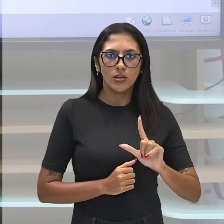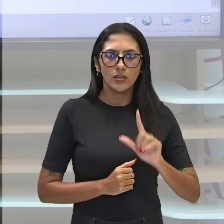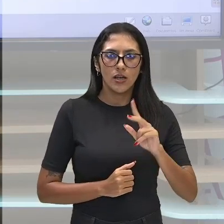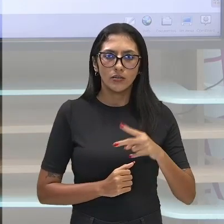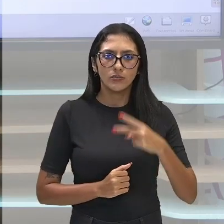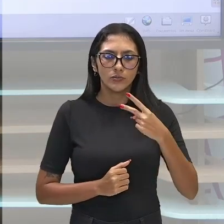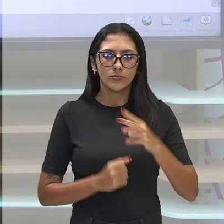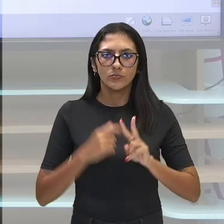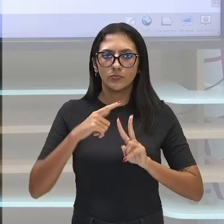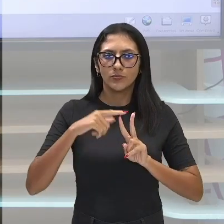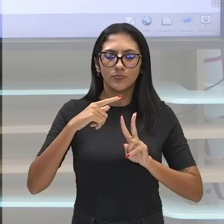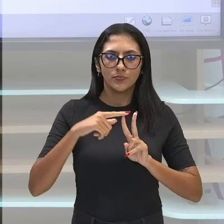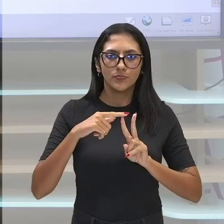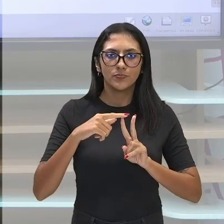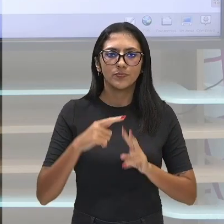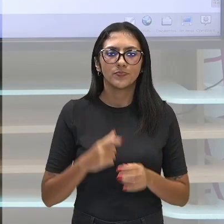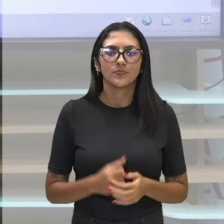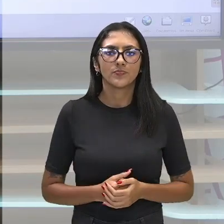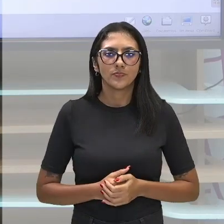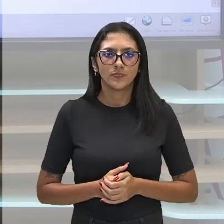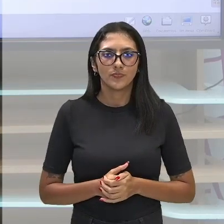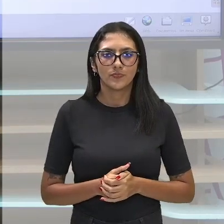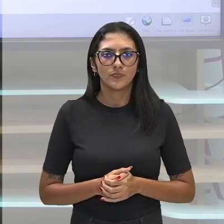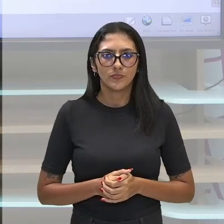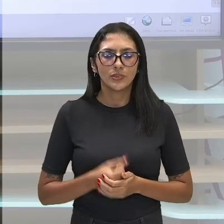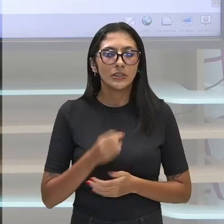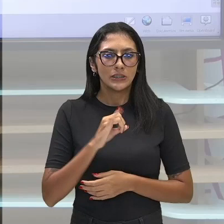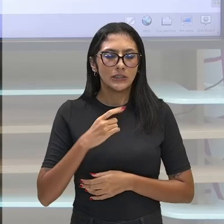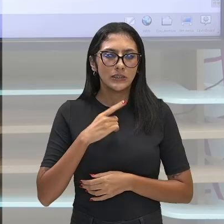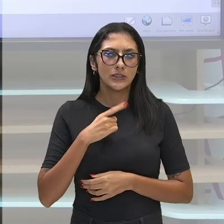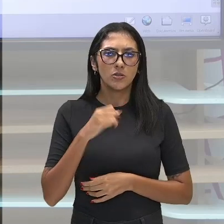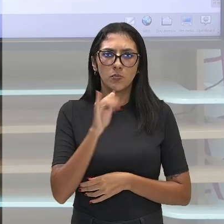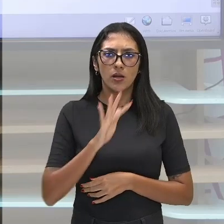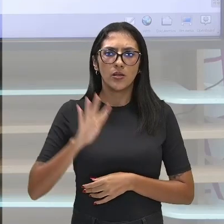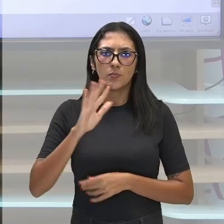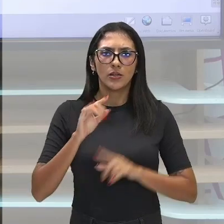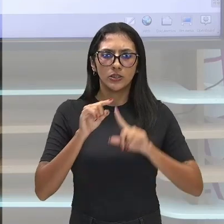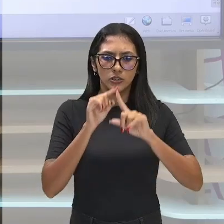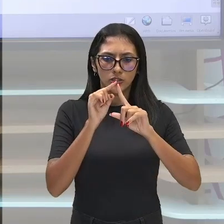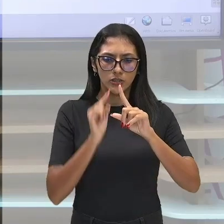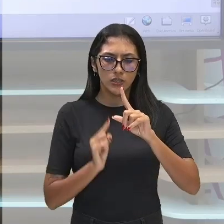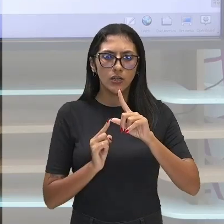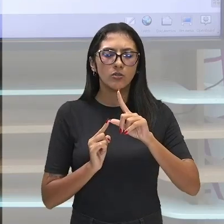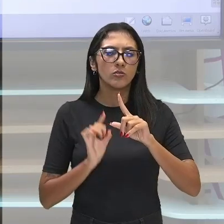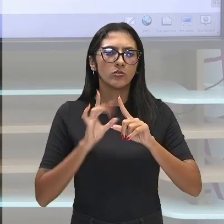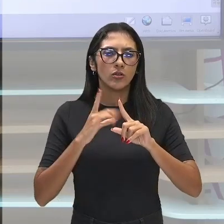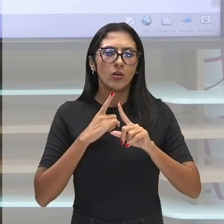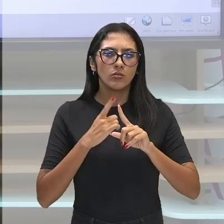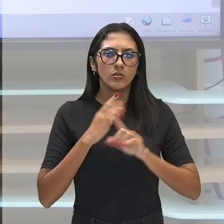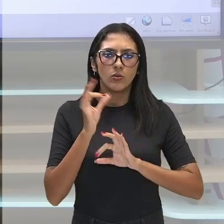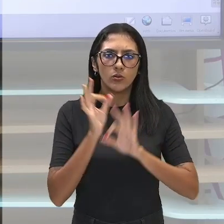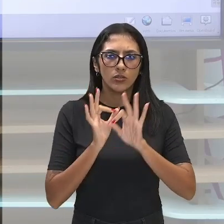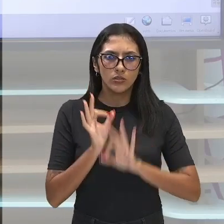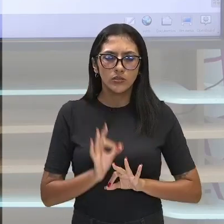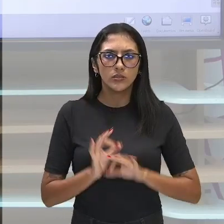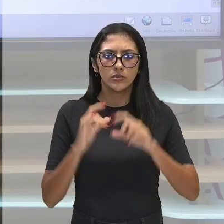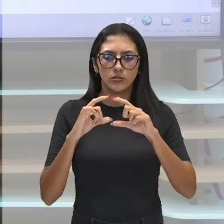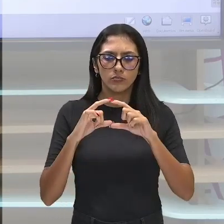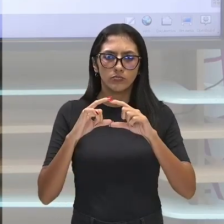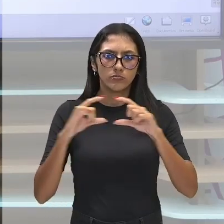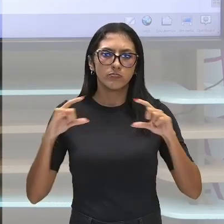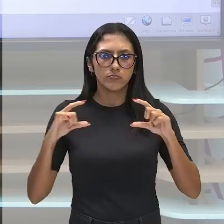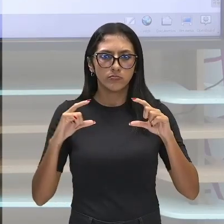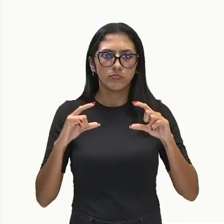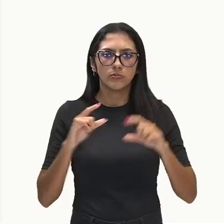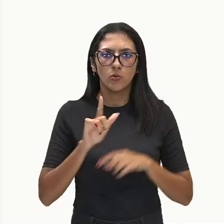2. Então, quando a gente tem um triângulo equilátero e quer saber a sua altura, é só a gente jogar direto o valor do lado, que é o que a